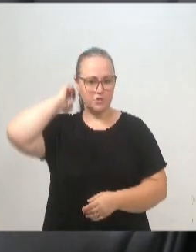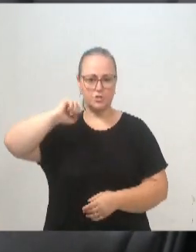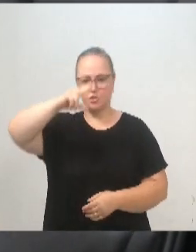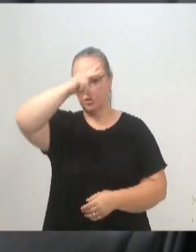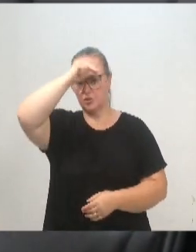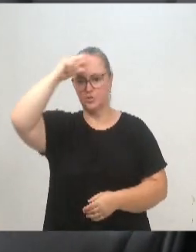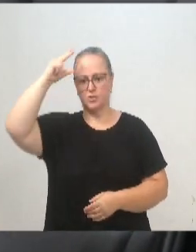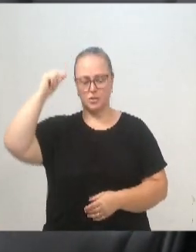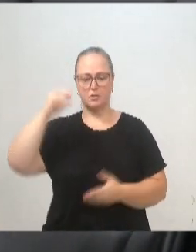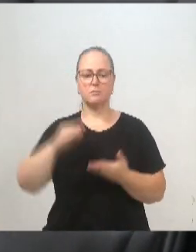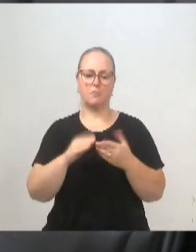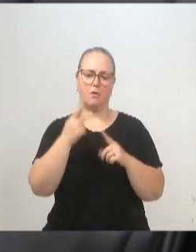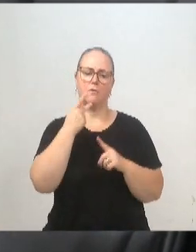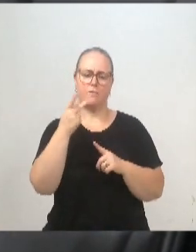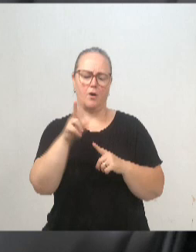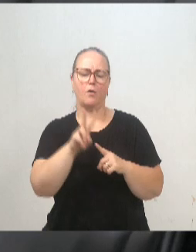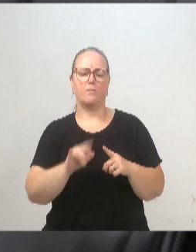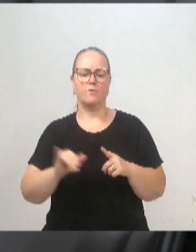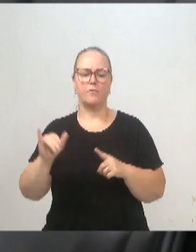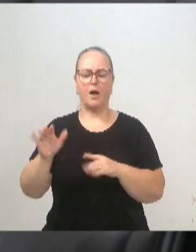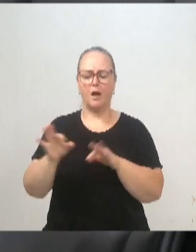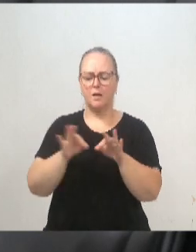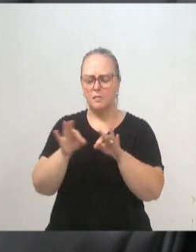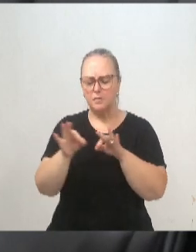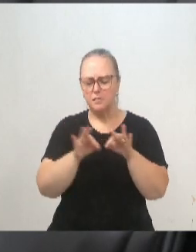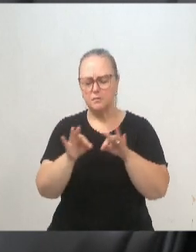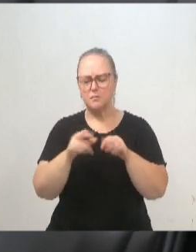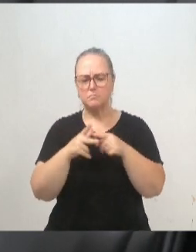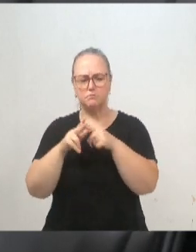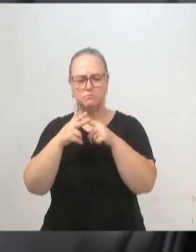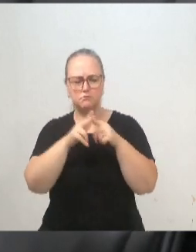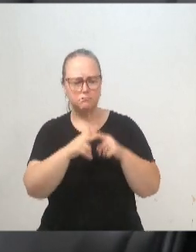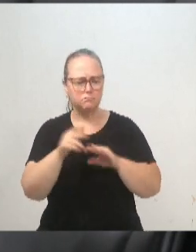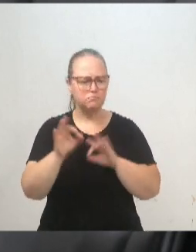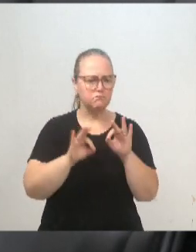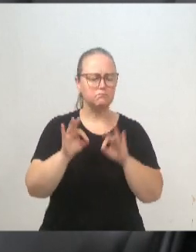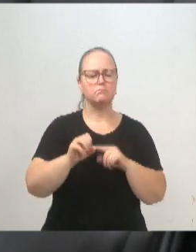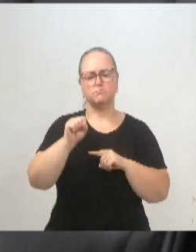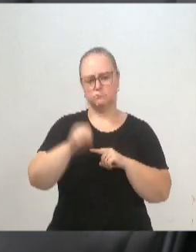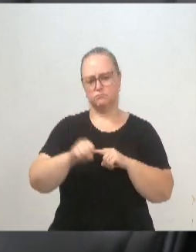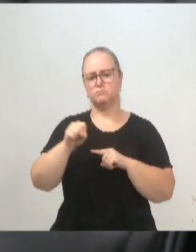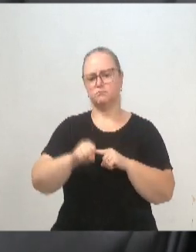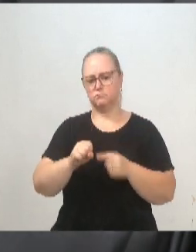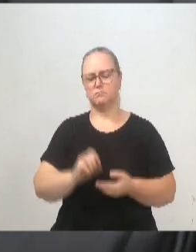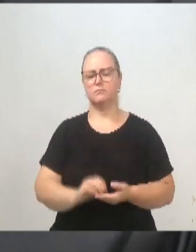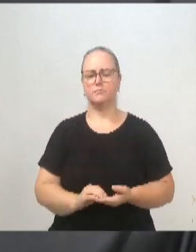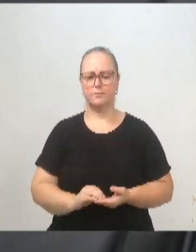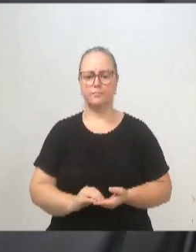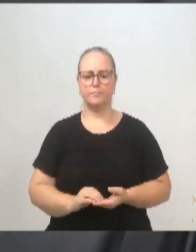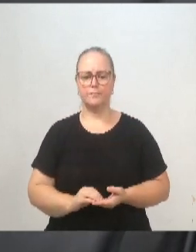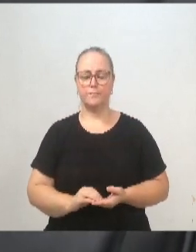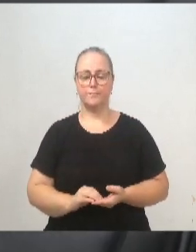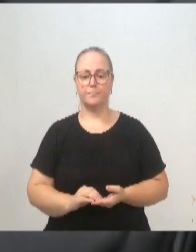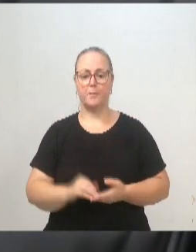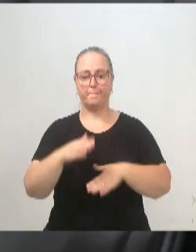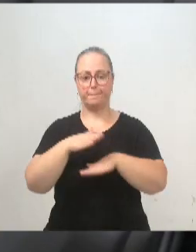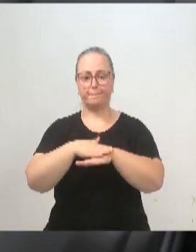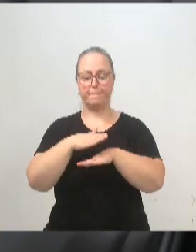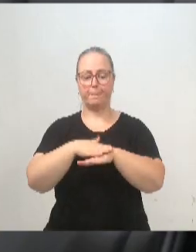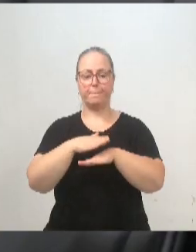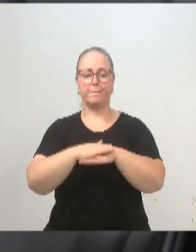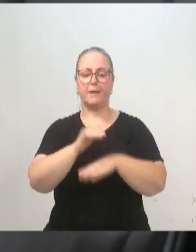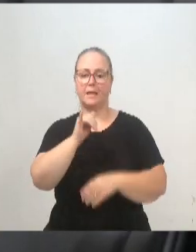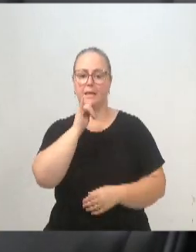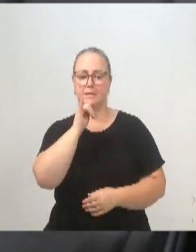uma reengenharia da gestão pública, né? E isso assim será feito, né? O exemplo que o senhor dá em relação